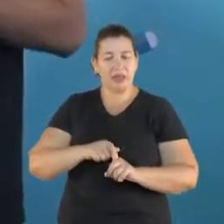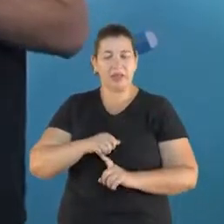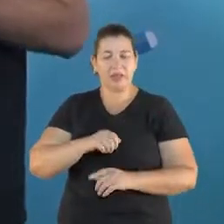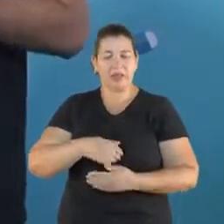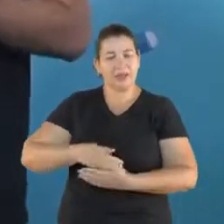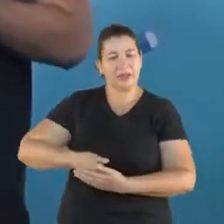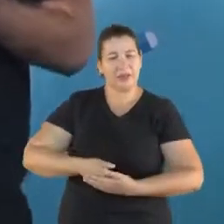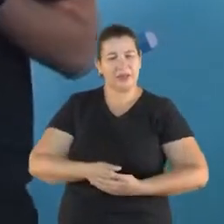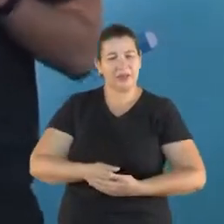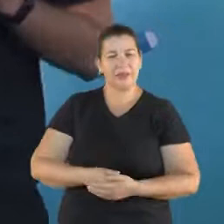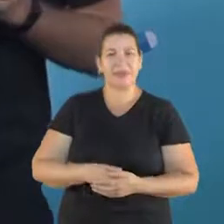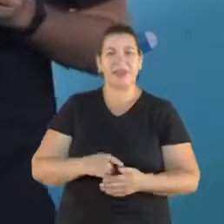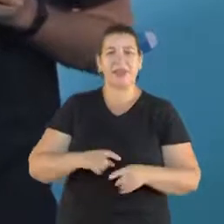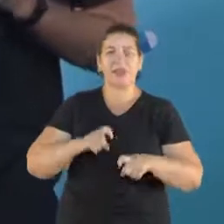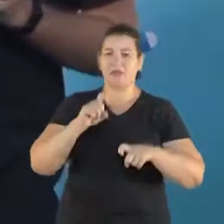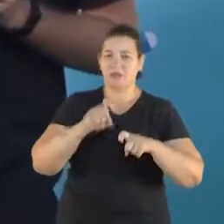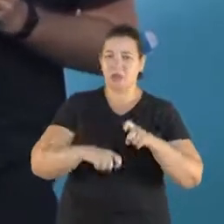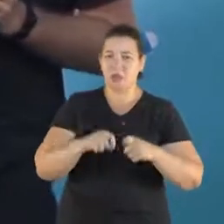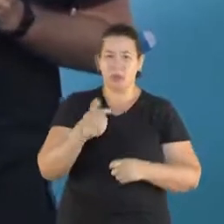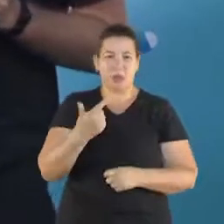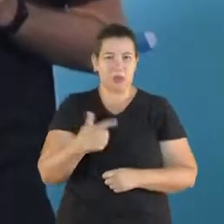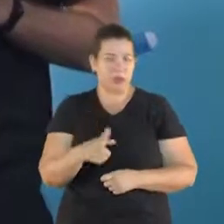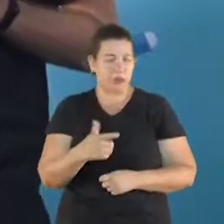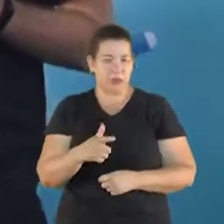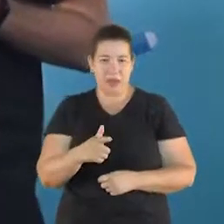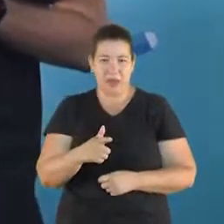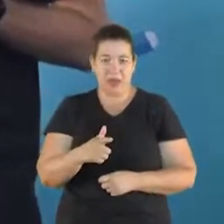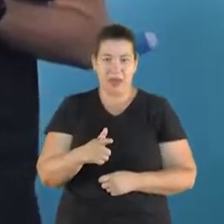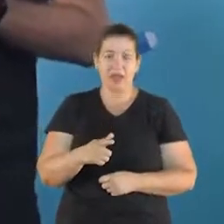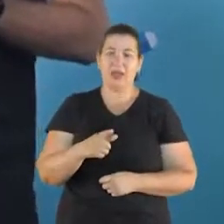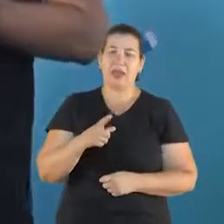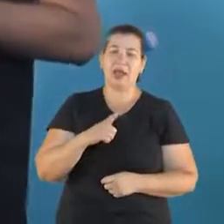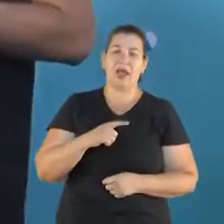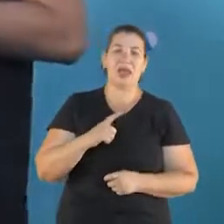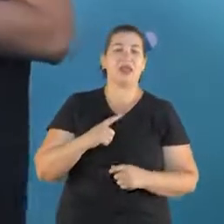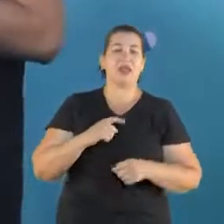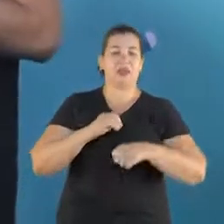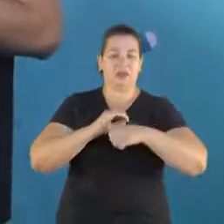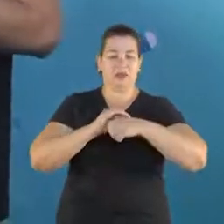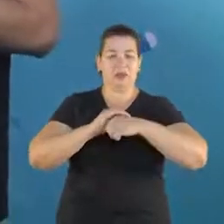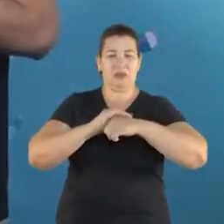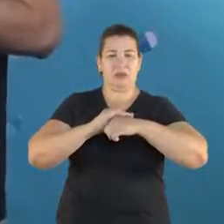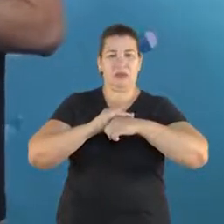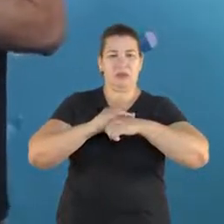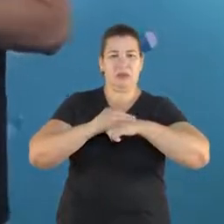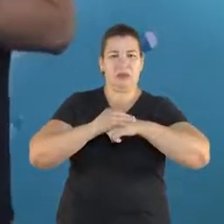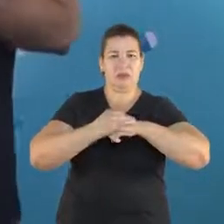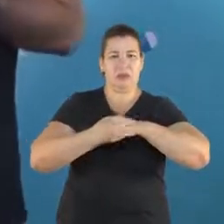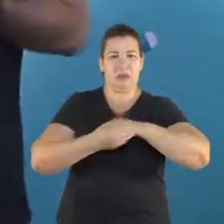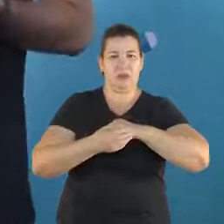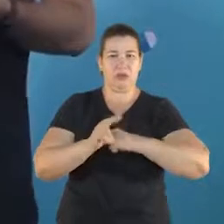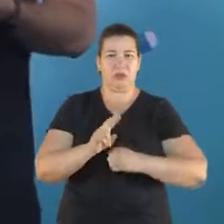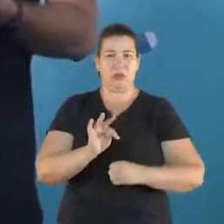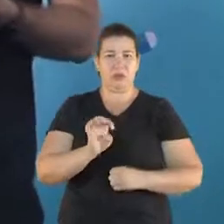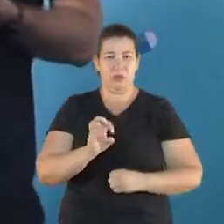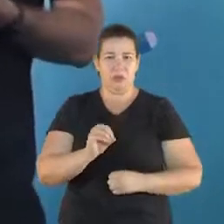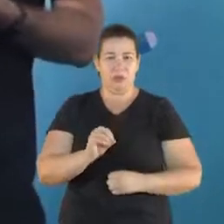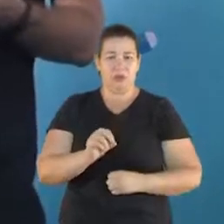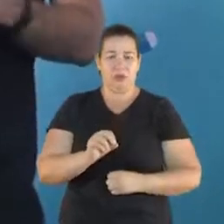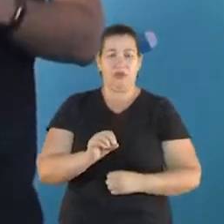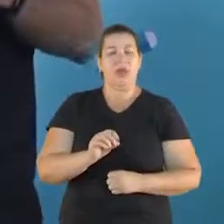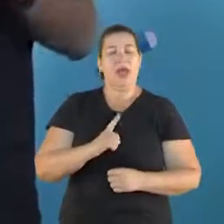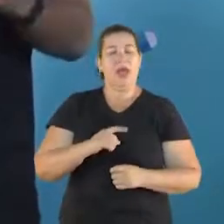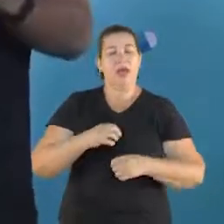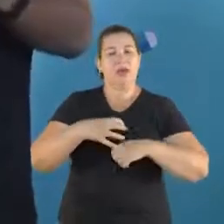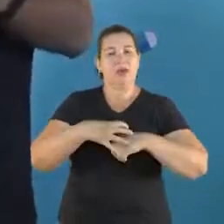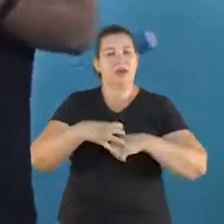ação hormonal, quando a fecundação não ocorre durante o ciclo menstrual, essa camada superficial do útero, que é chamada de endométrio,